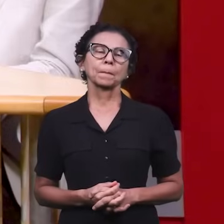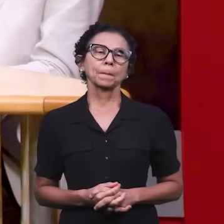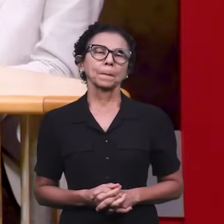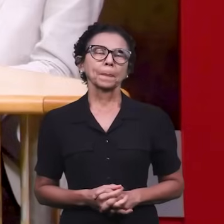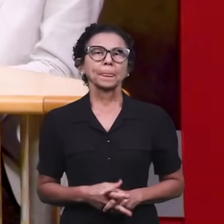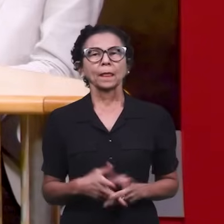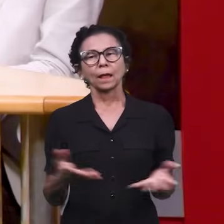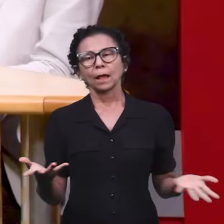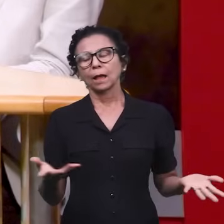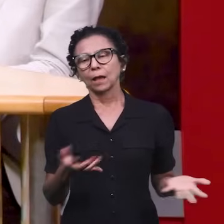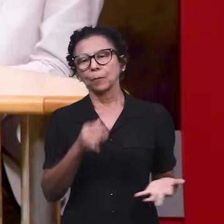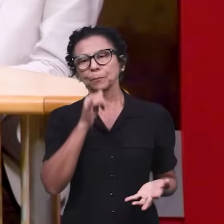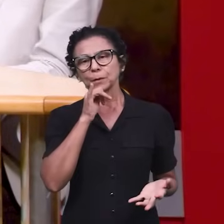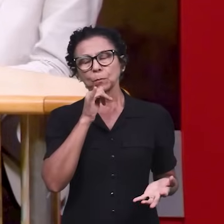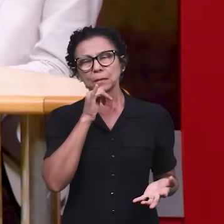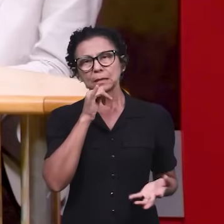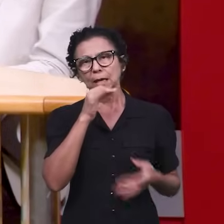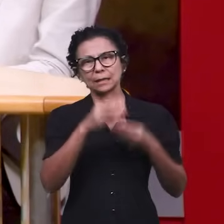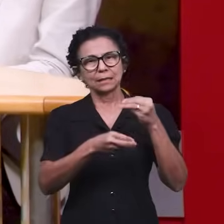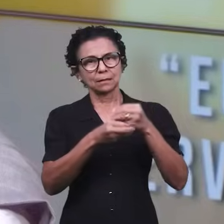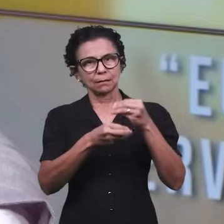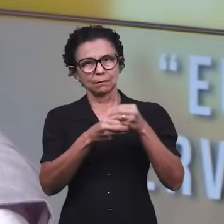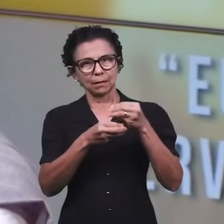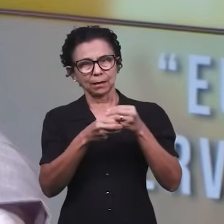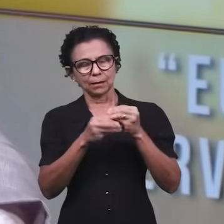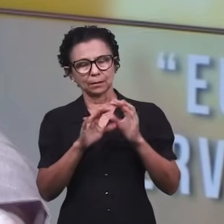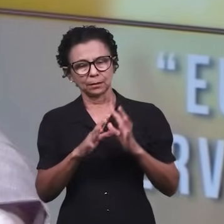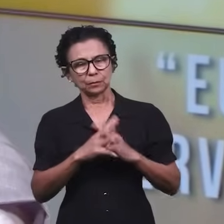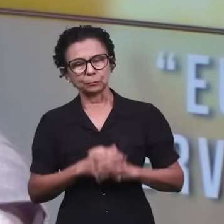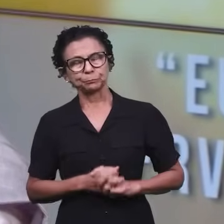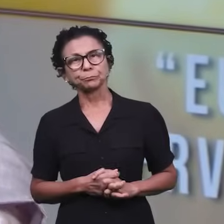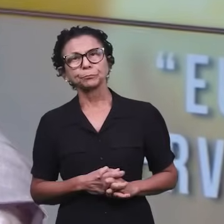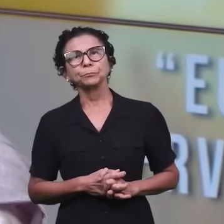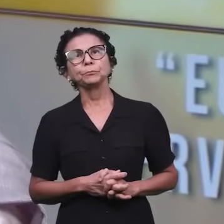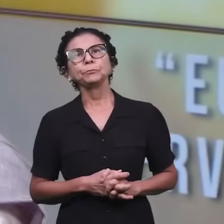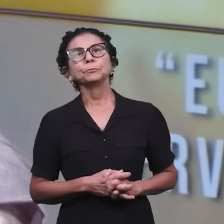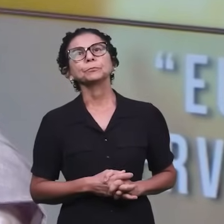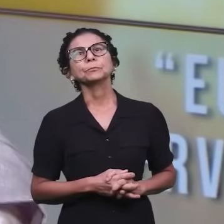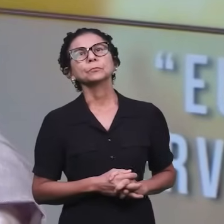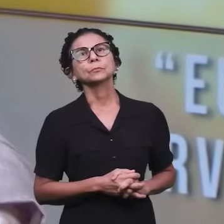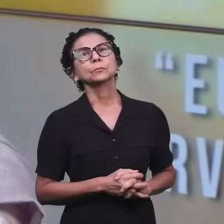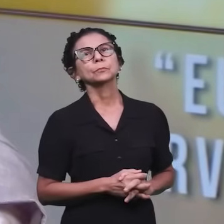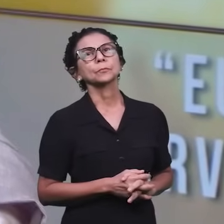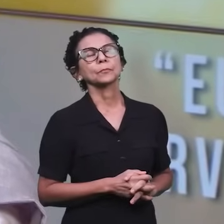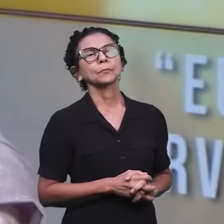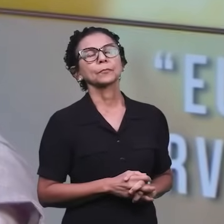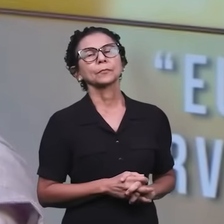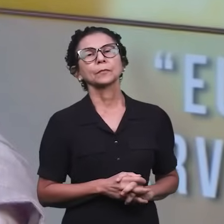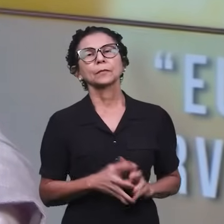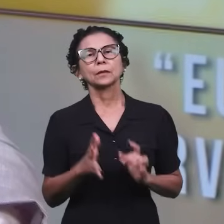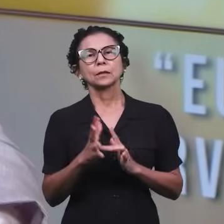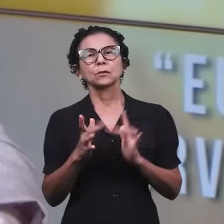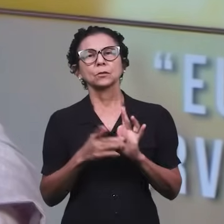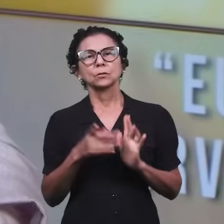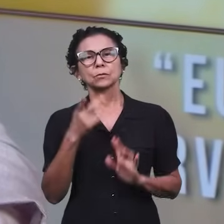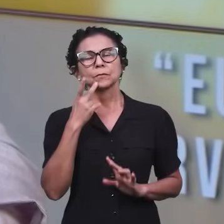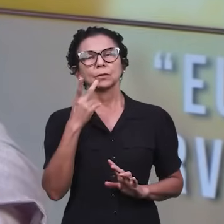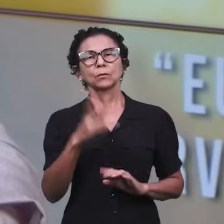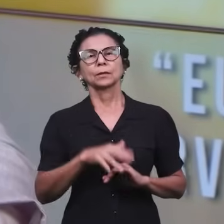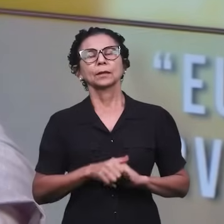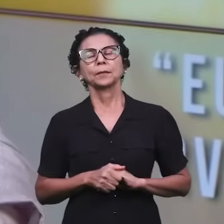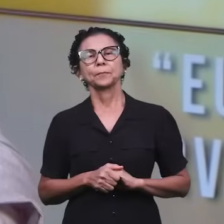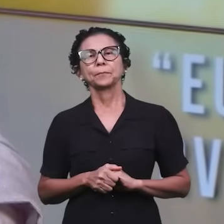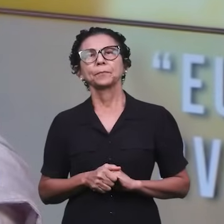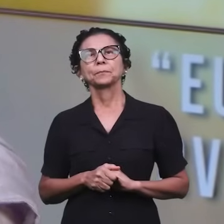colocação assim, só a título de entendimento, né? O Senhor falou assim para os discípulos, o reino dos céus já está no vosso meio.